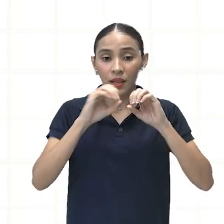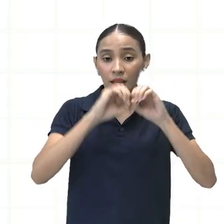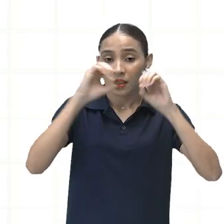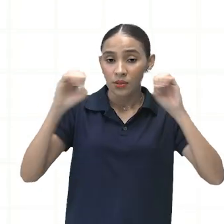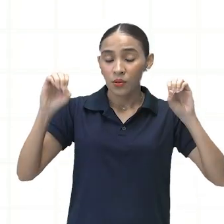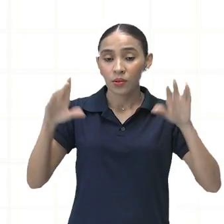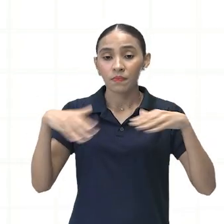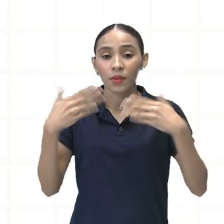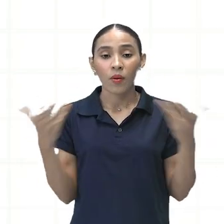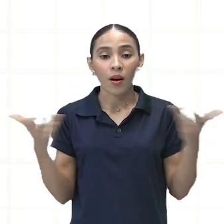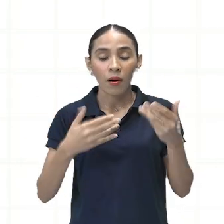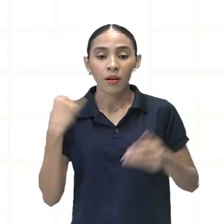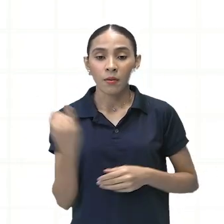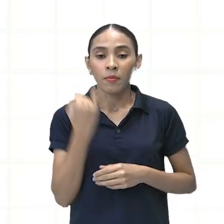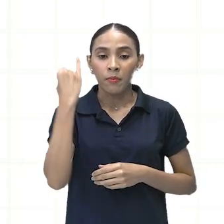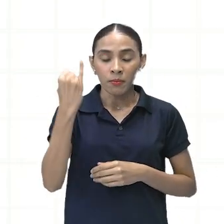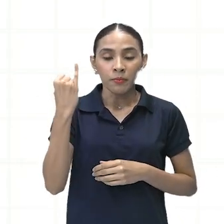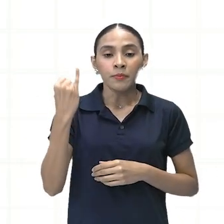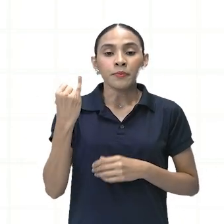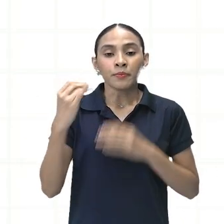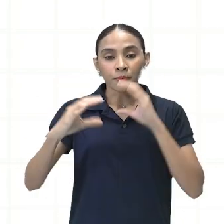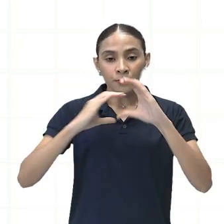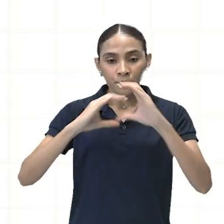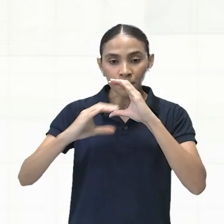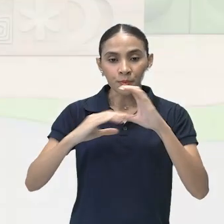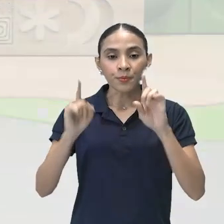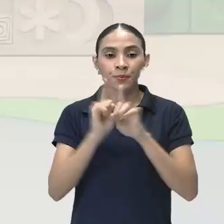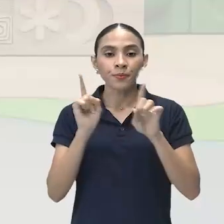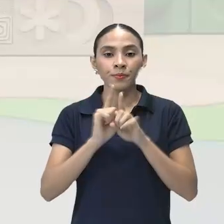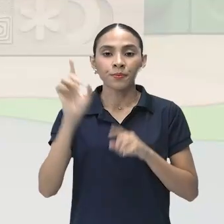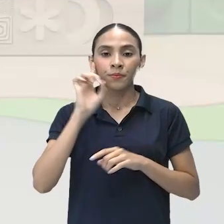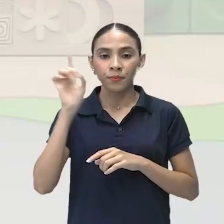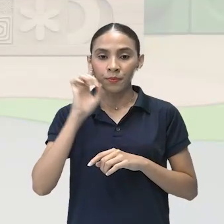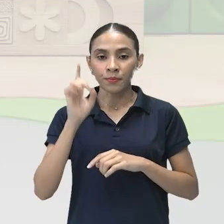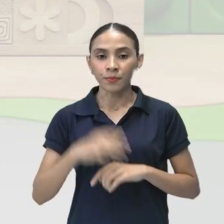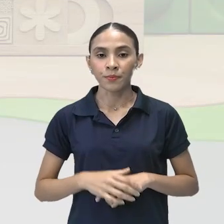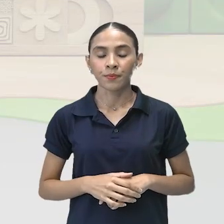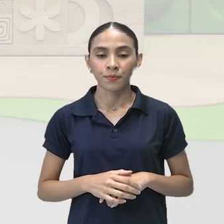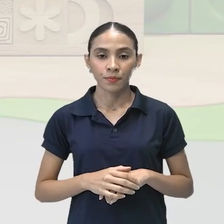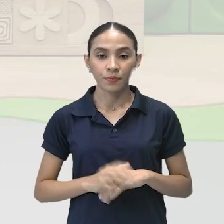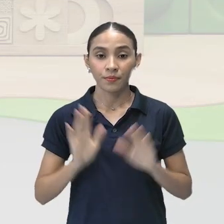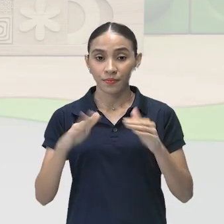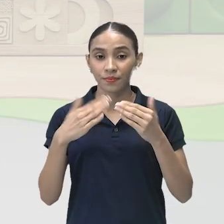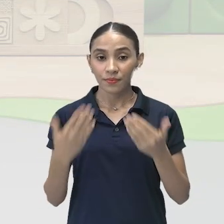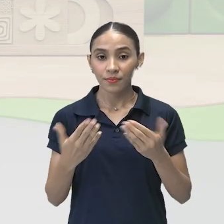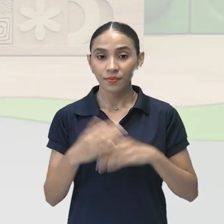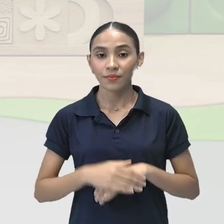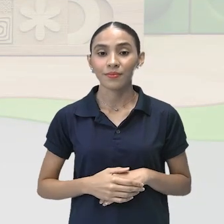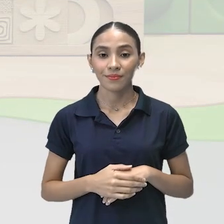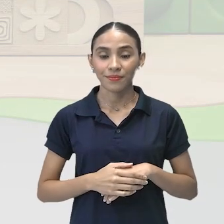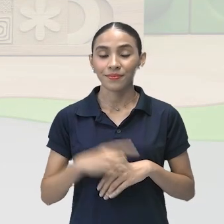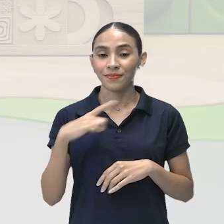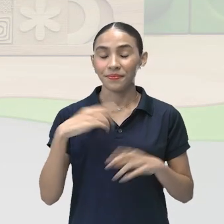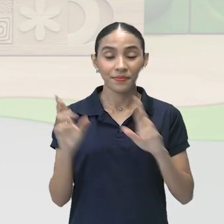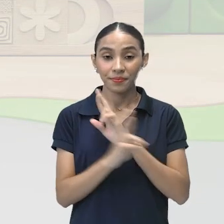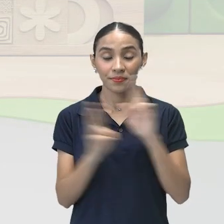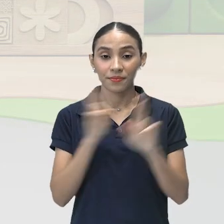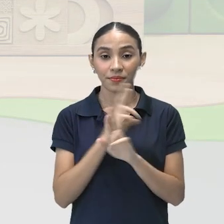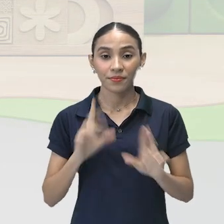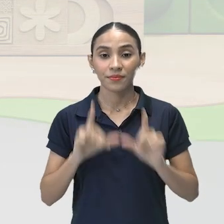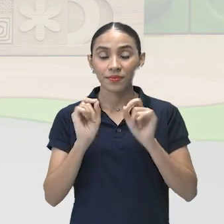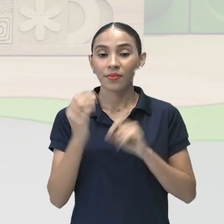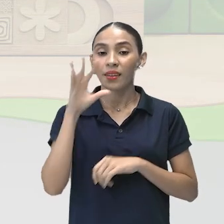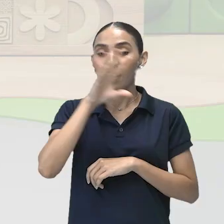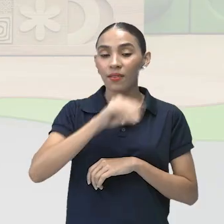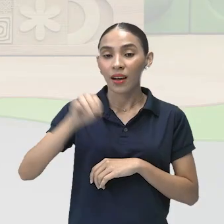ondas. Vamos à importância da audição na comunicação e no cotidiano. Bem, está relacionada à fala